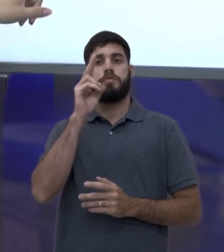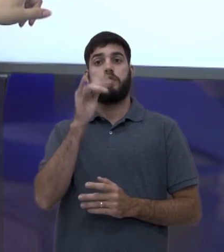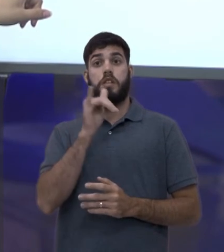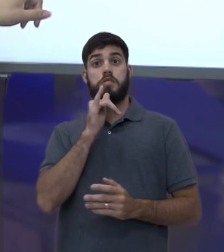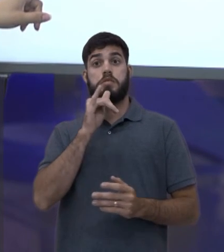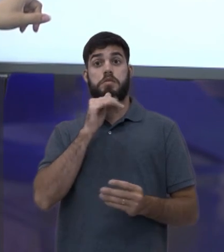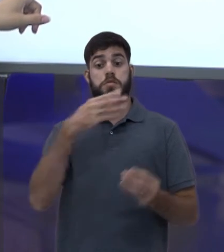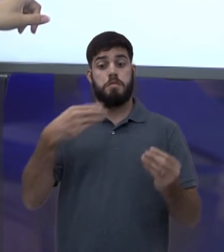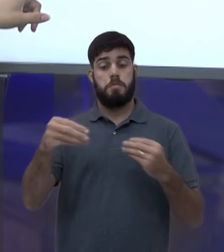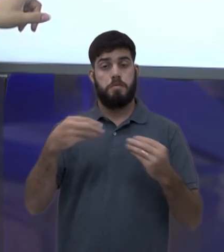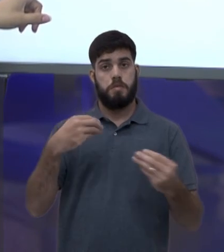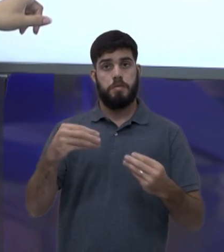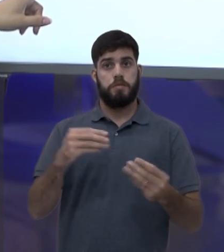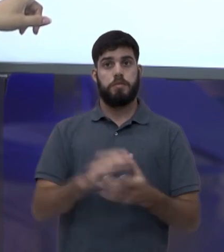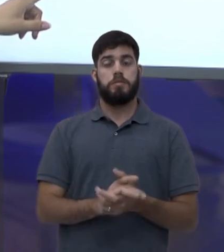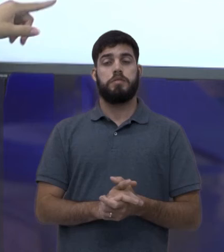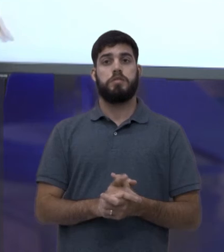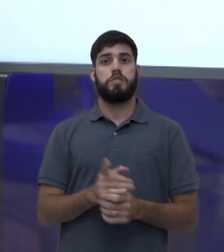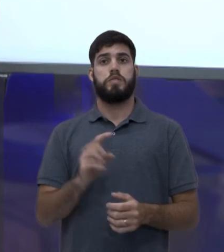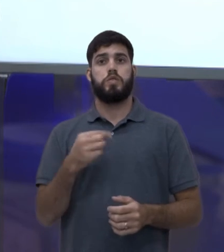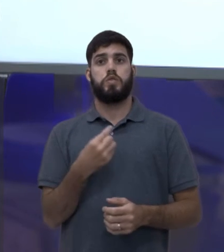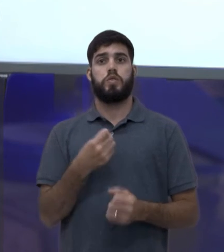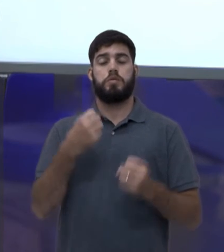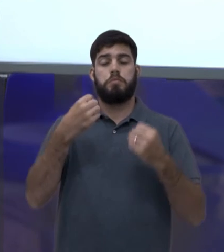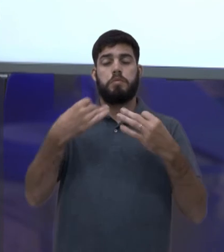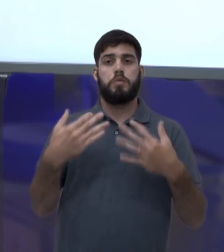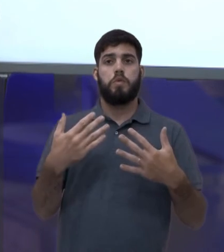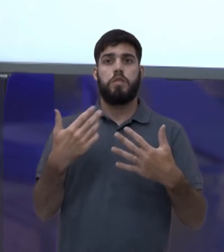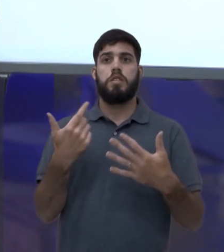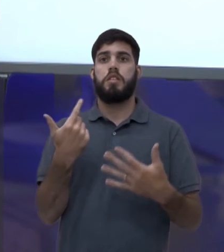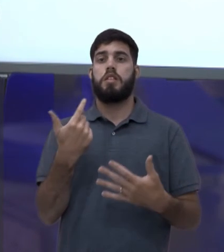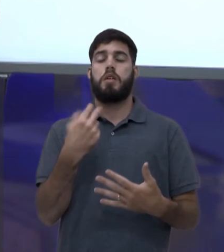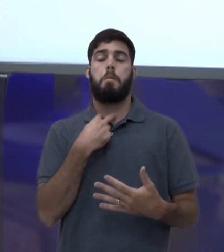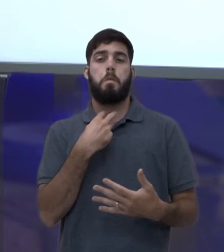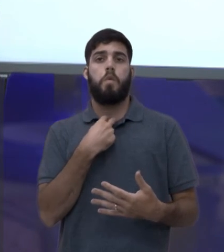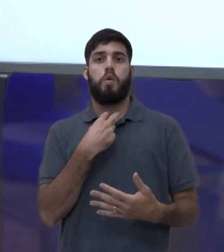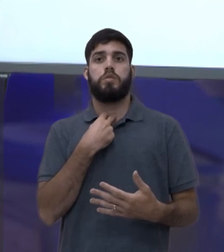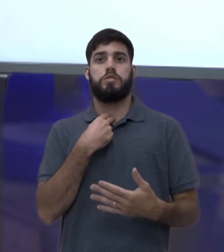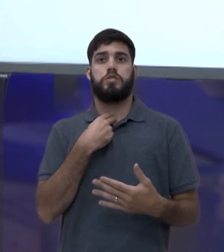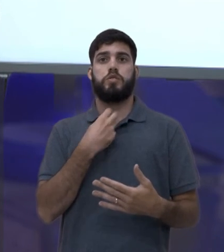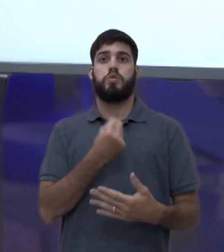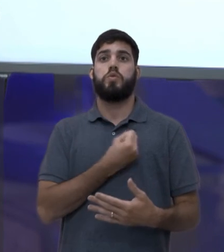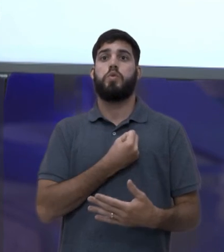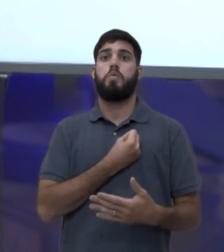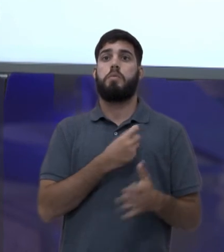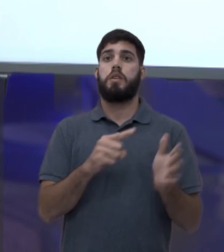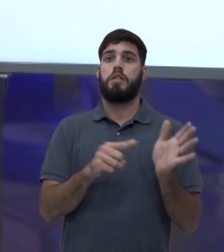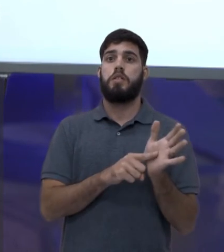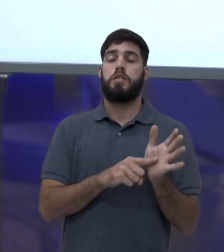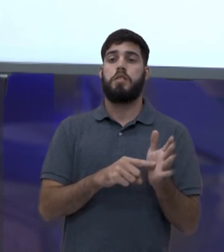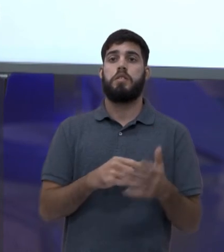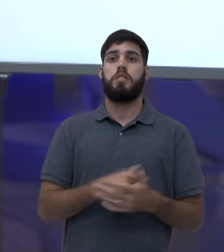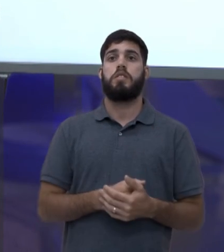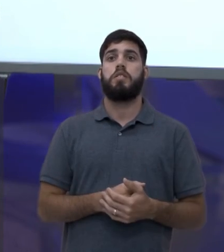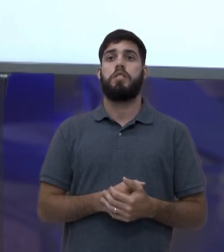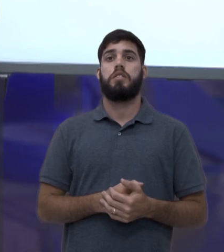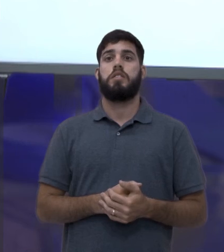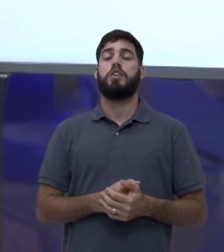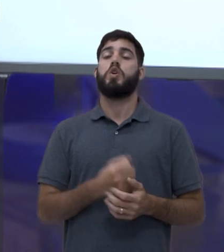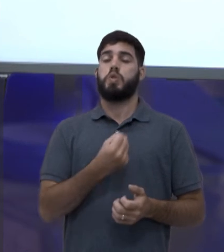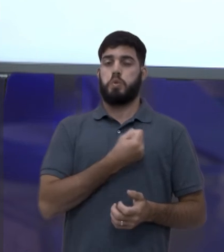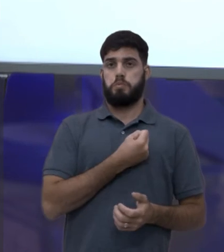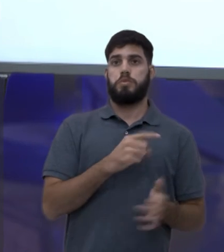de barro, quando a gente falou que não existe uma sequência de números negativos, existe sim de fato uma sequência de